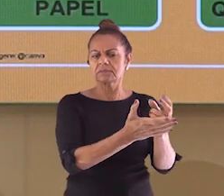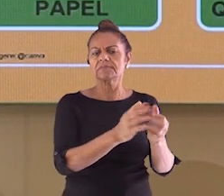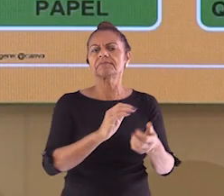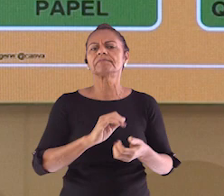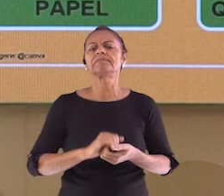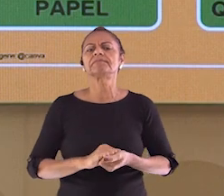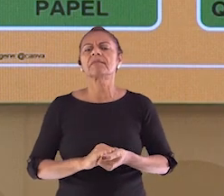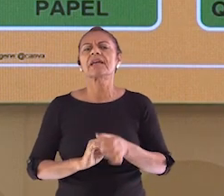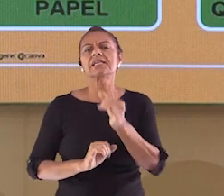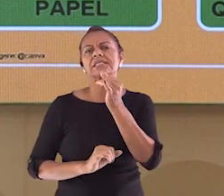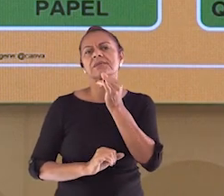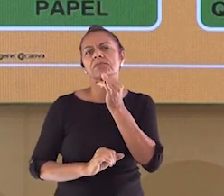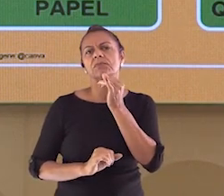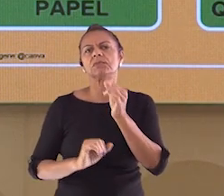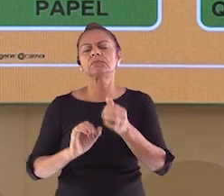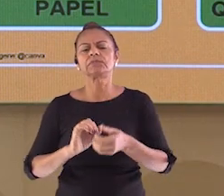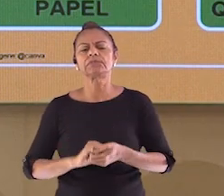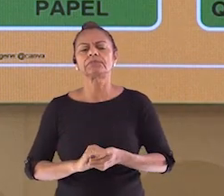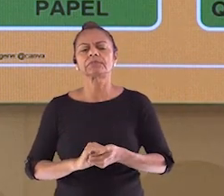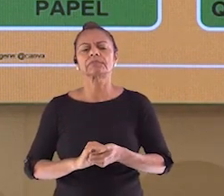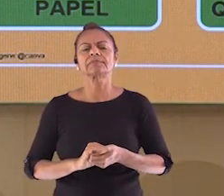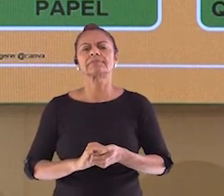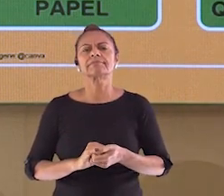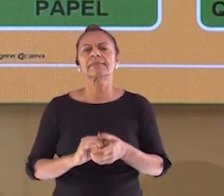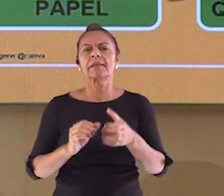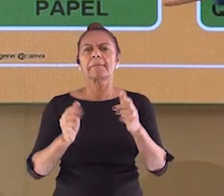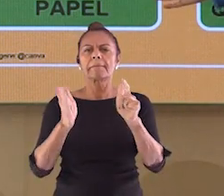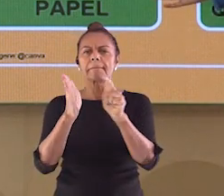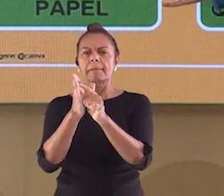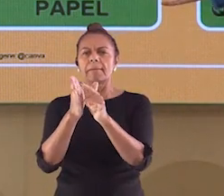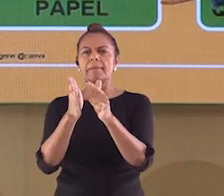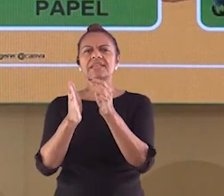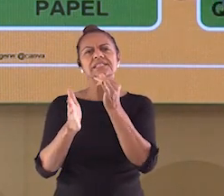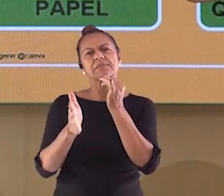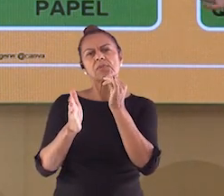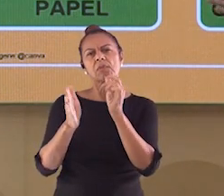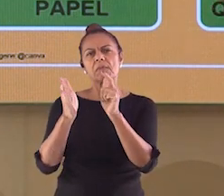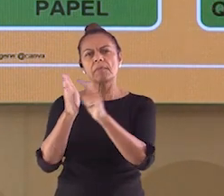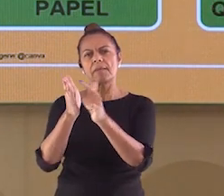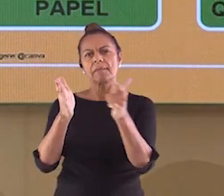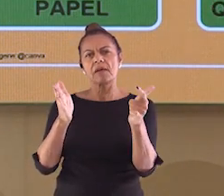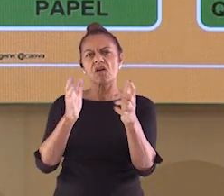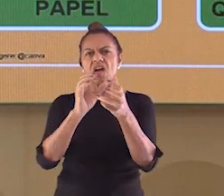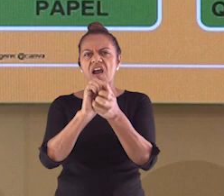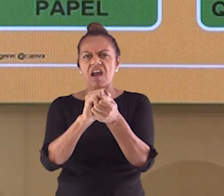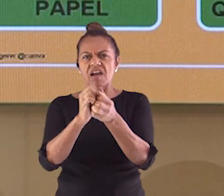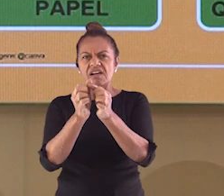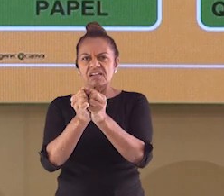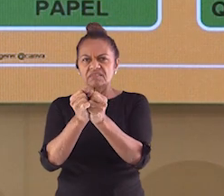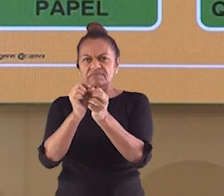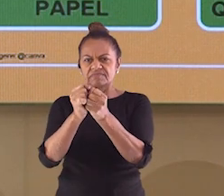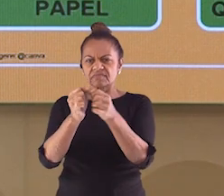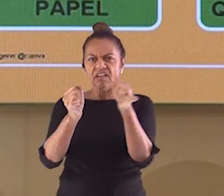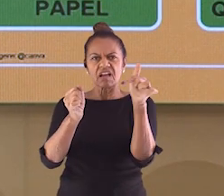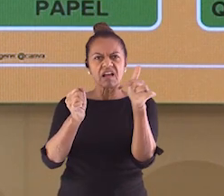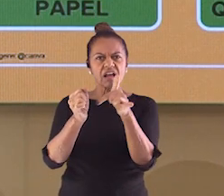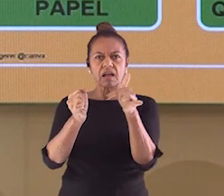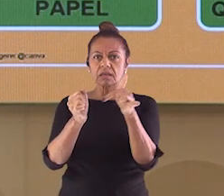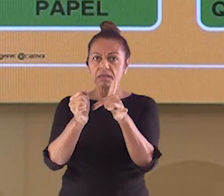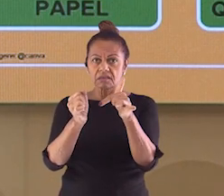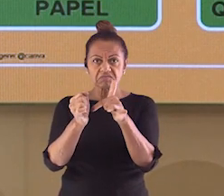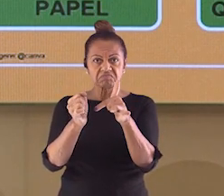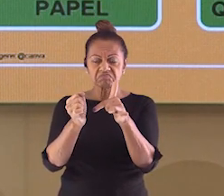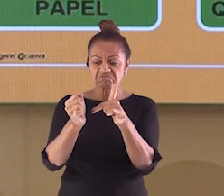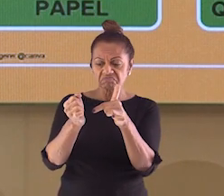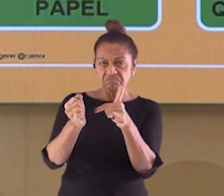fenômenos físicos. Por exemplo, amassar um papel é um fenômeno físico. O copo